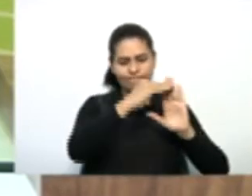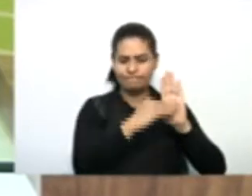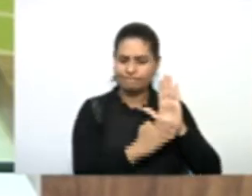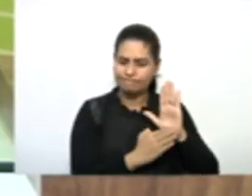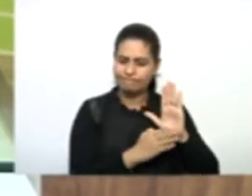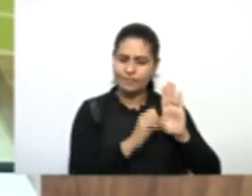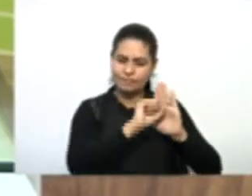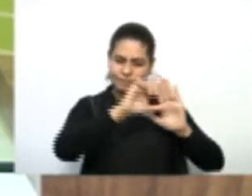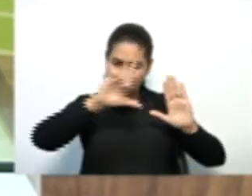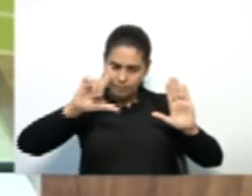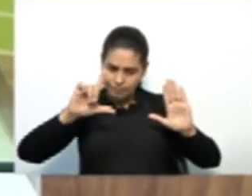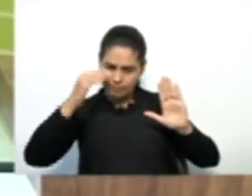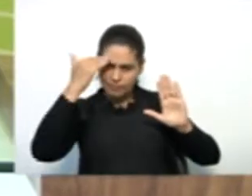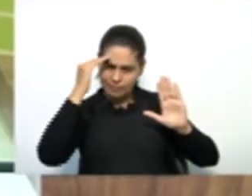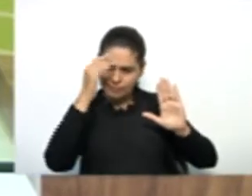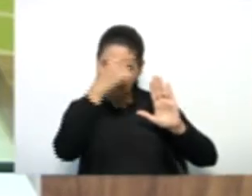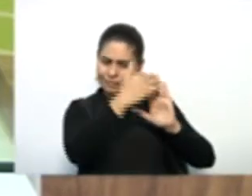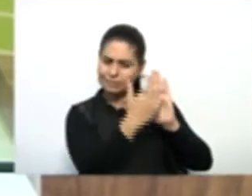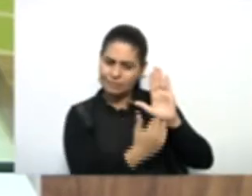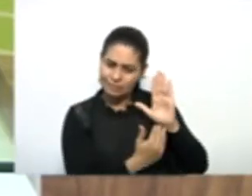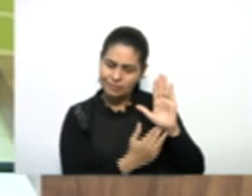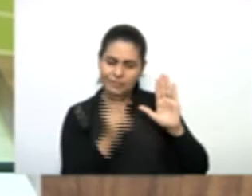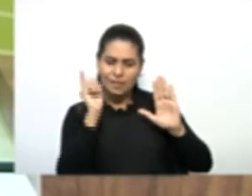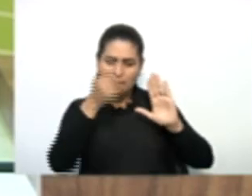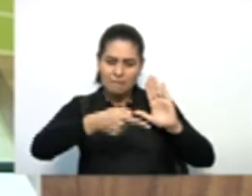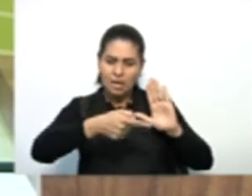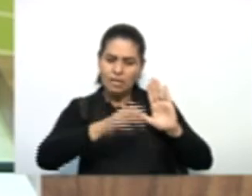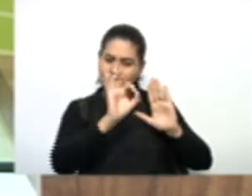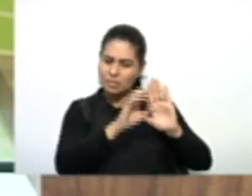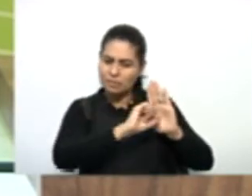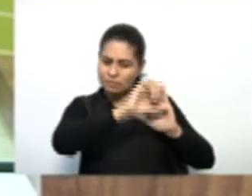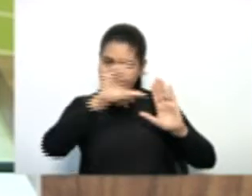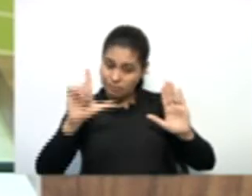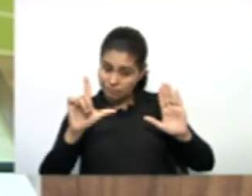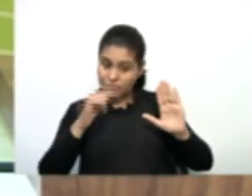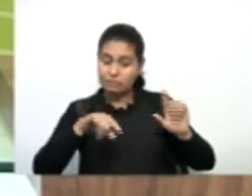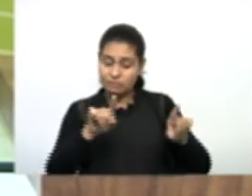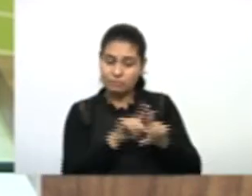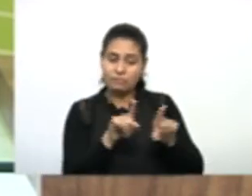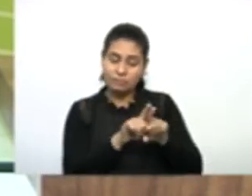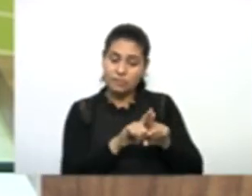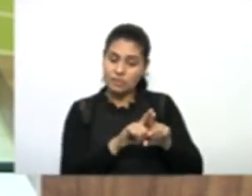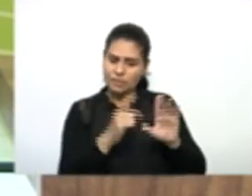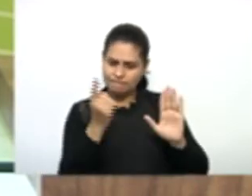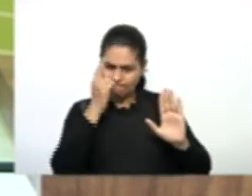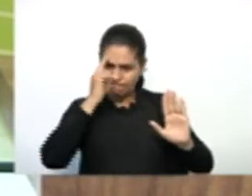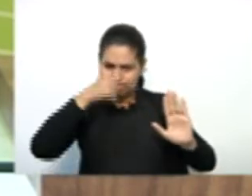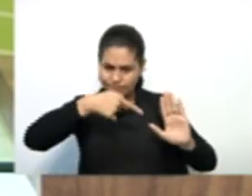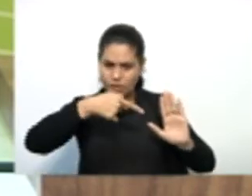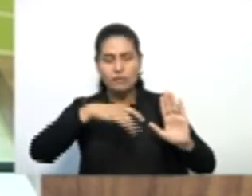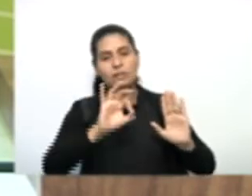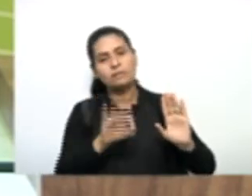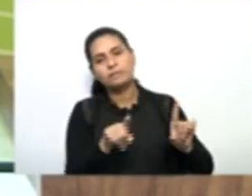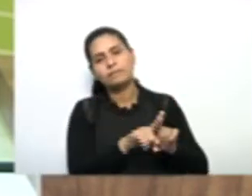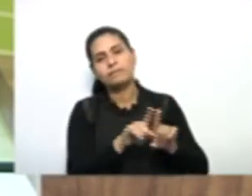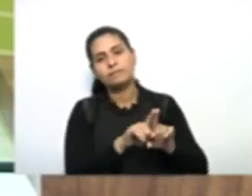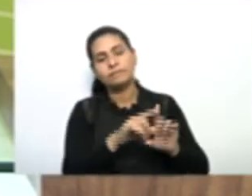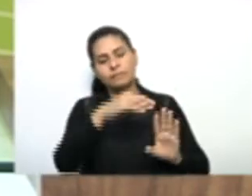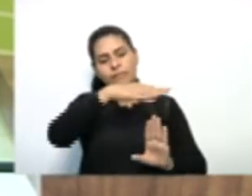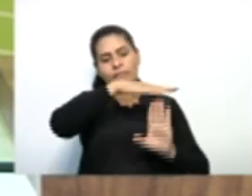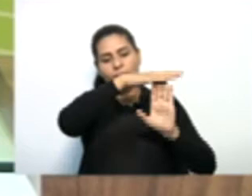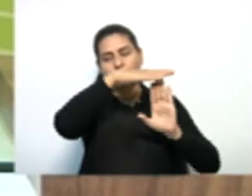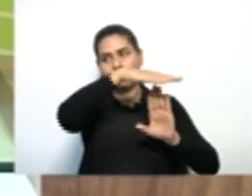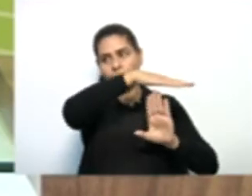bem definida e com posições de mando de uma maneira bem clara e até mesmo às vezes impositivas, né? Quem está no topo